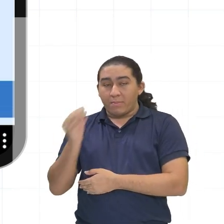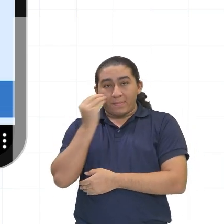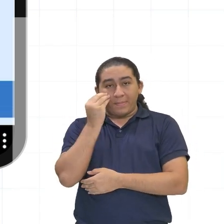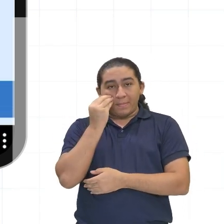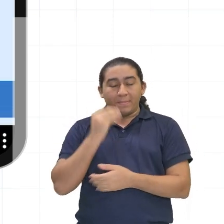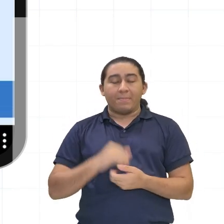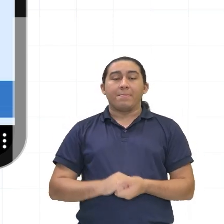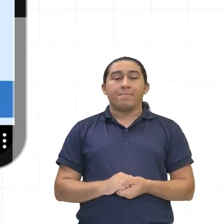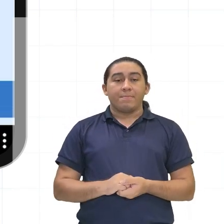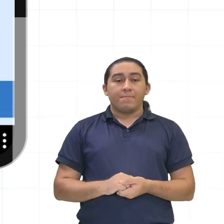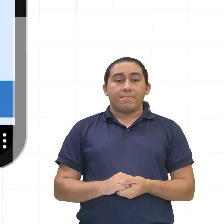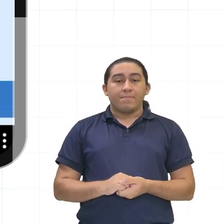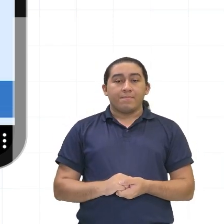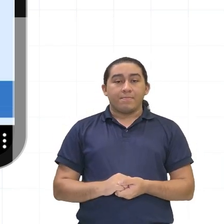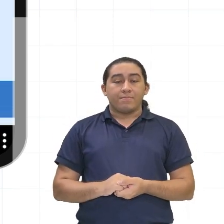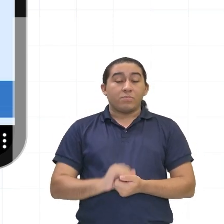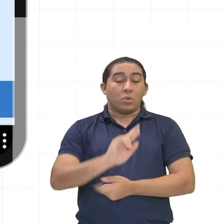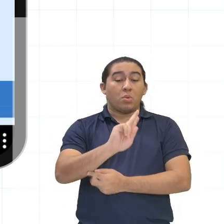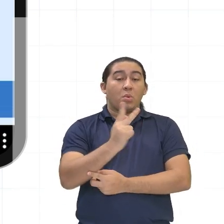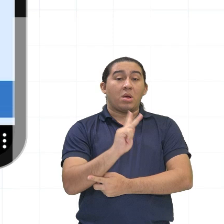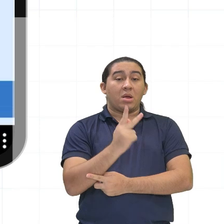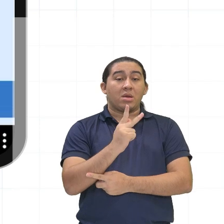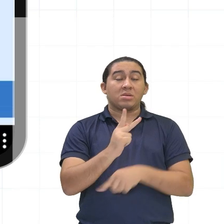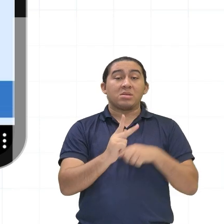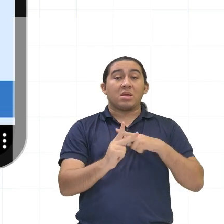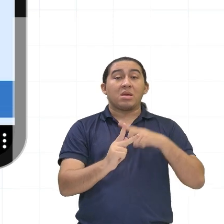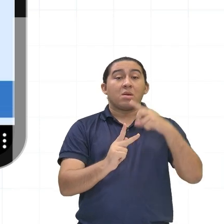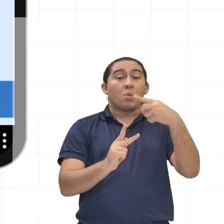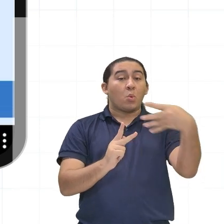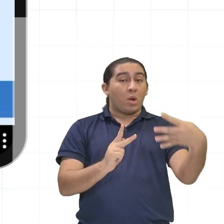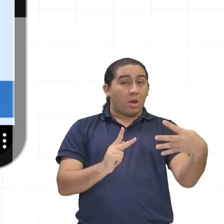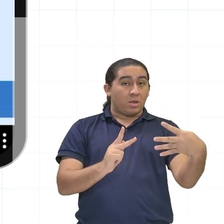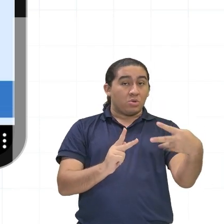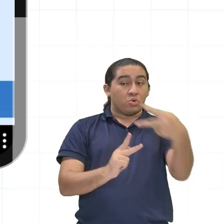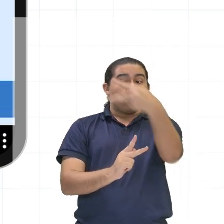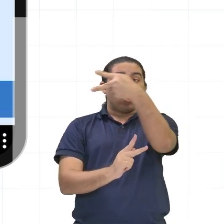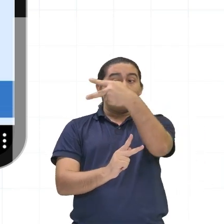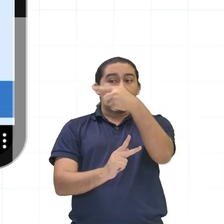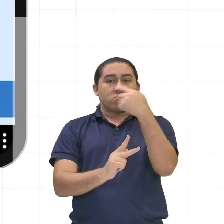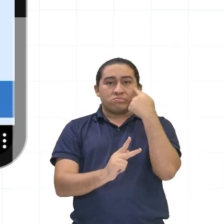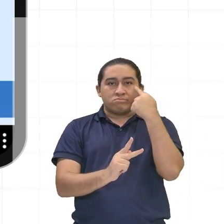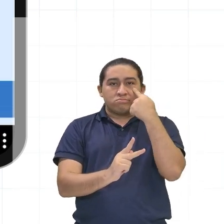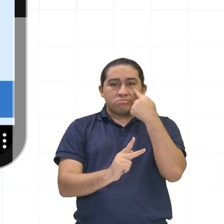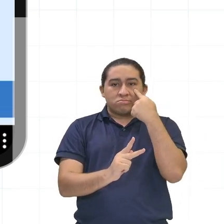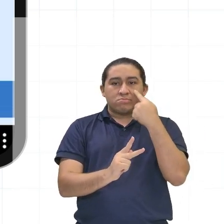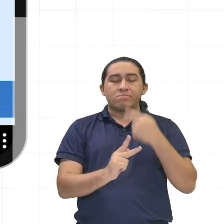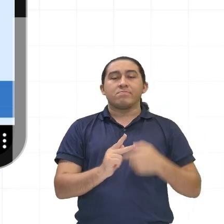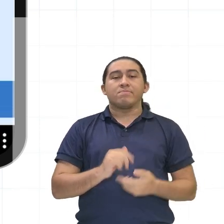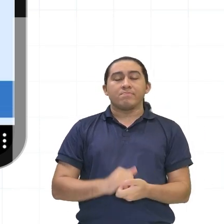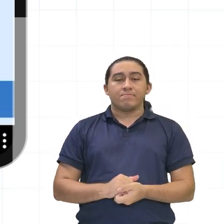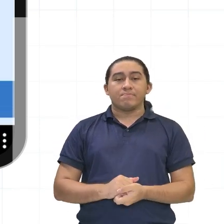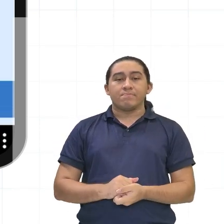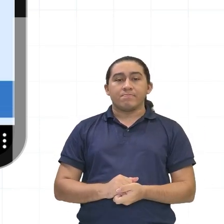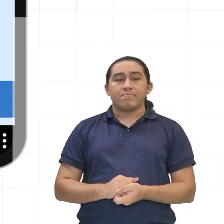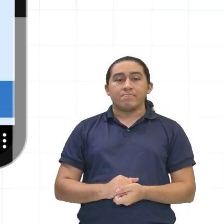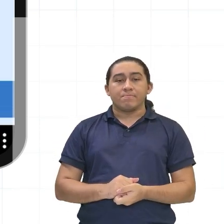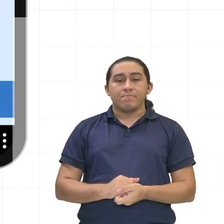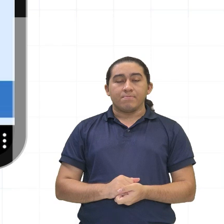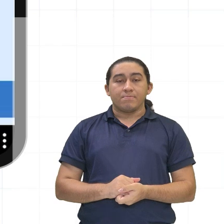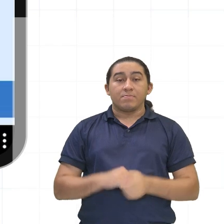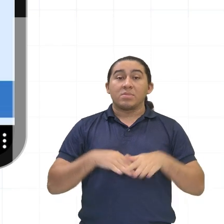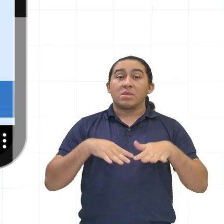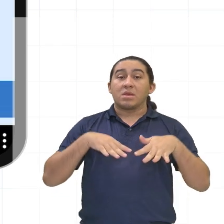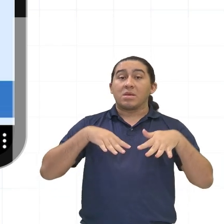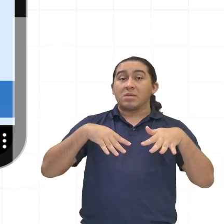oxigênio. O hidrogênio está mostrando que eu tenho 4, né, no reagente e 2 no produto. Então,